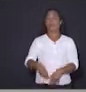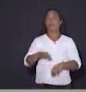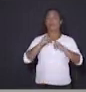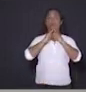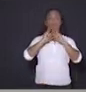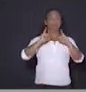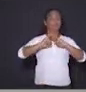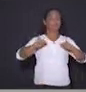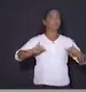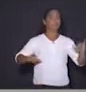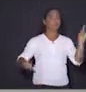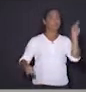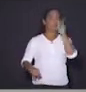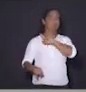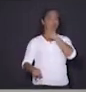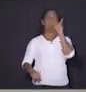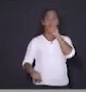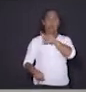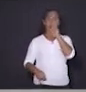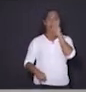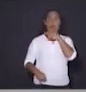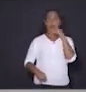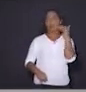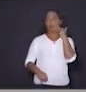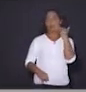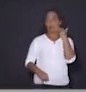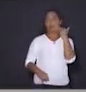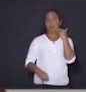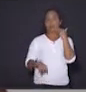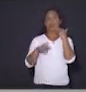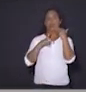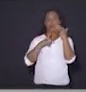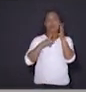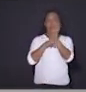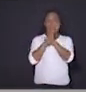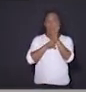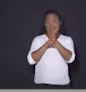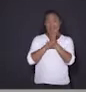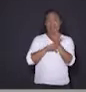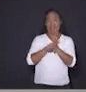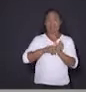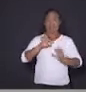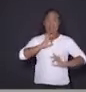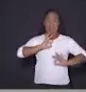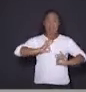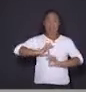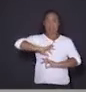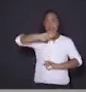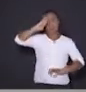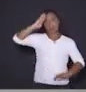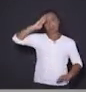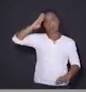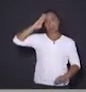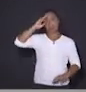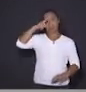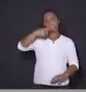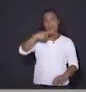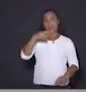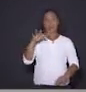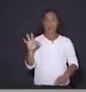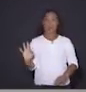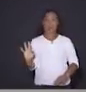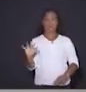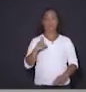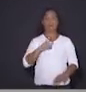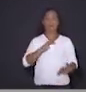brasil vem tomando proporções preocupantes envolvendo a agência de inteligência exército polícia federal para criar legislações que pensam em